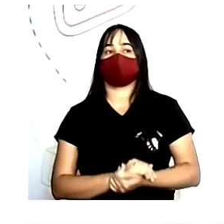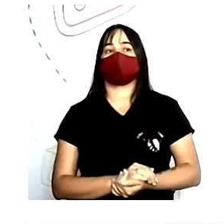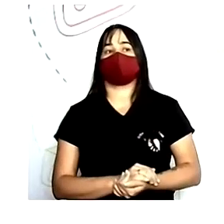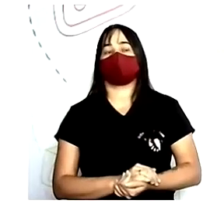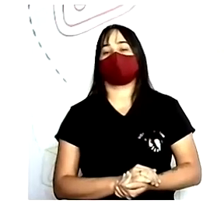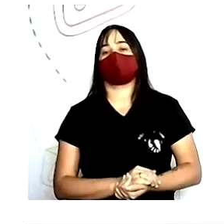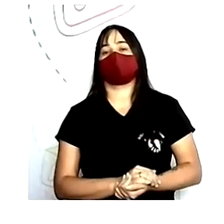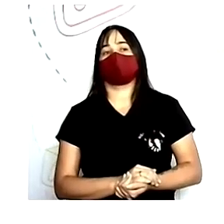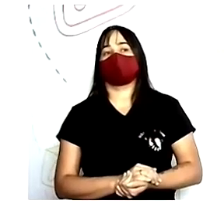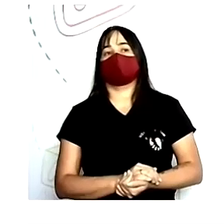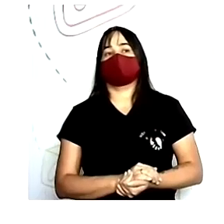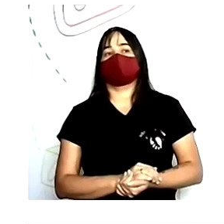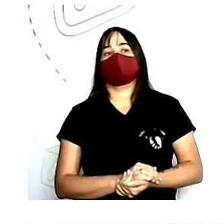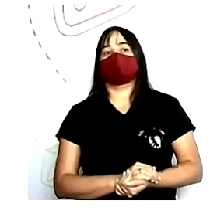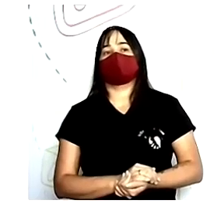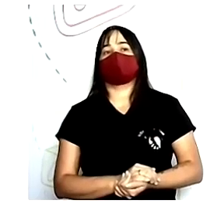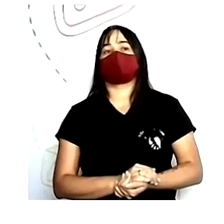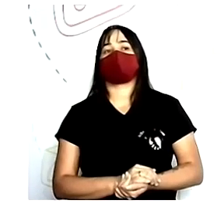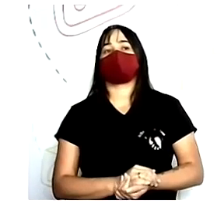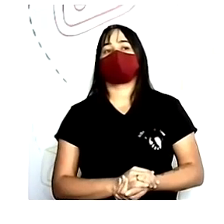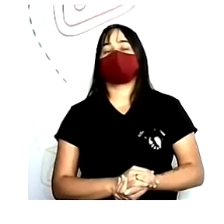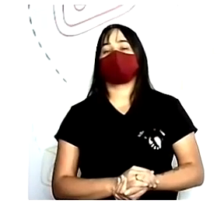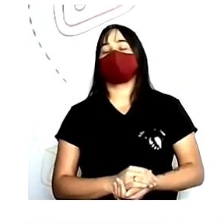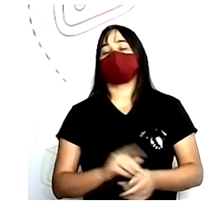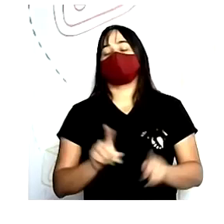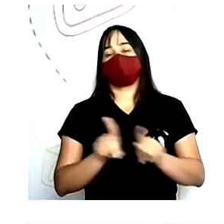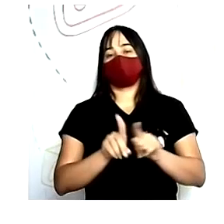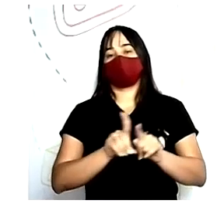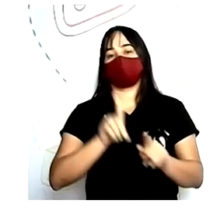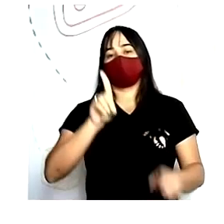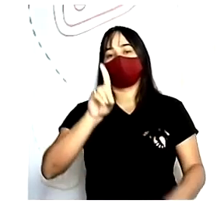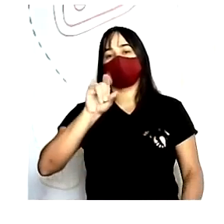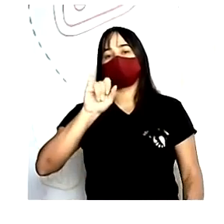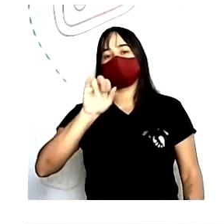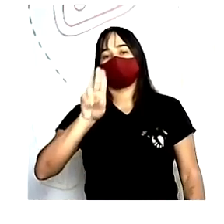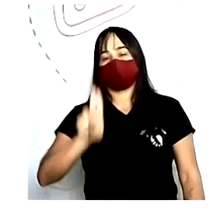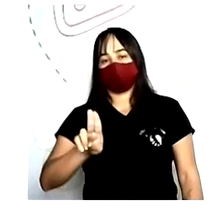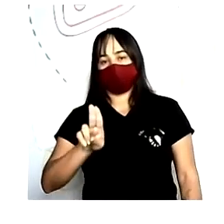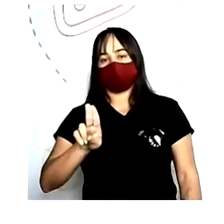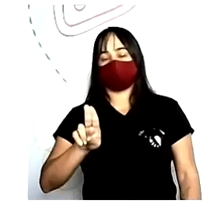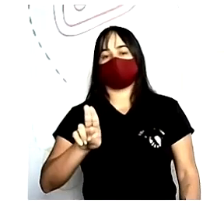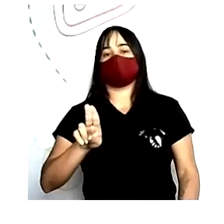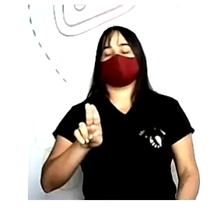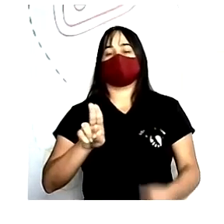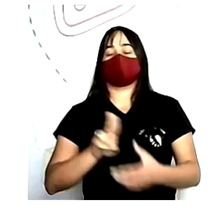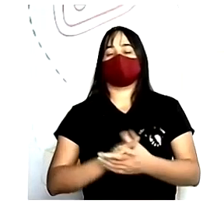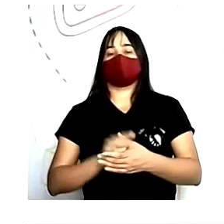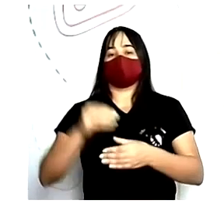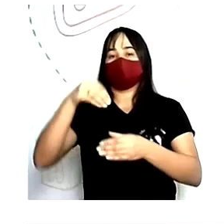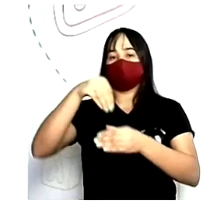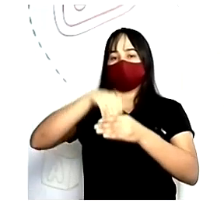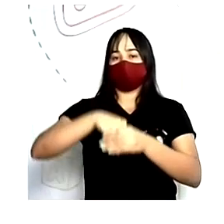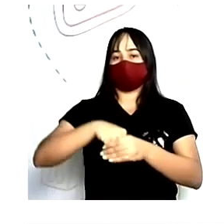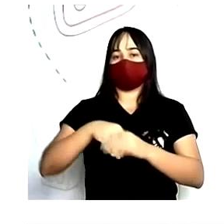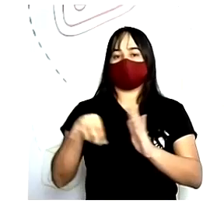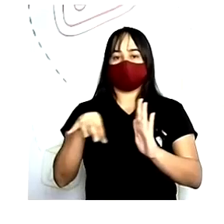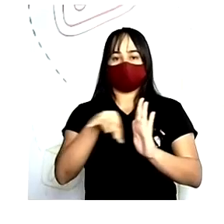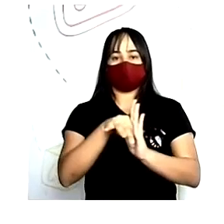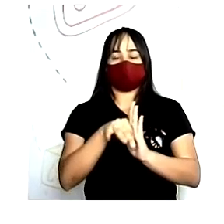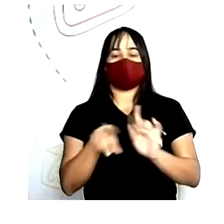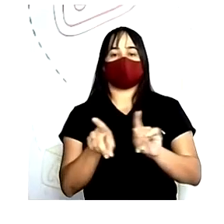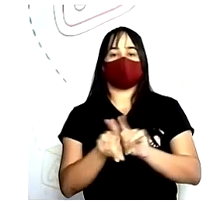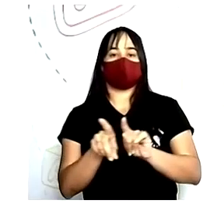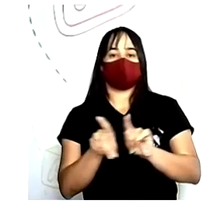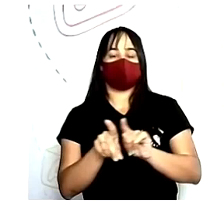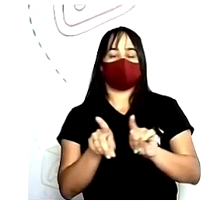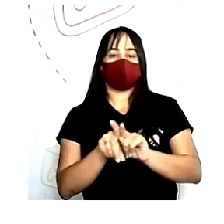dispositivo intrauterino, conhecido como DIU, vai ser um objeto que vai ser colocado no interior da vagina para evitar a concepção. A gente